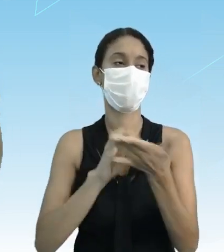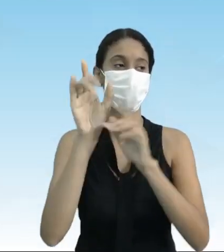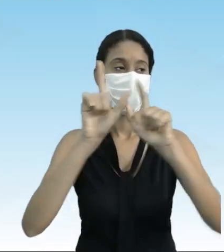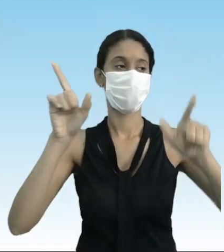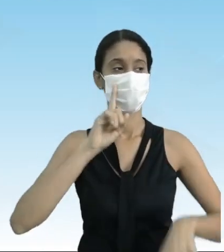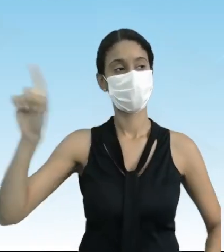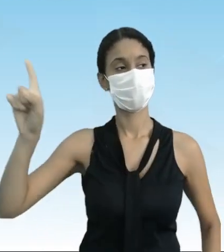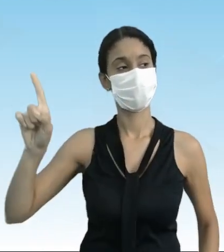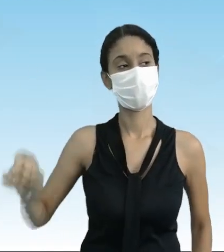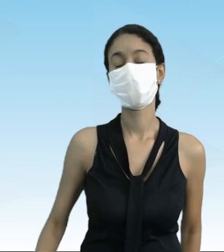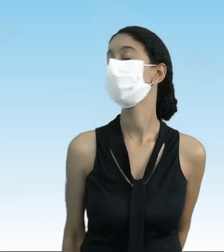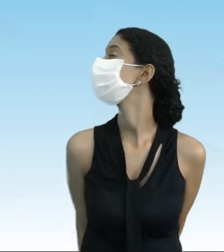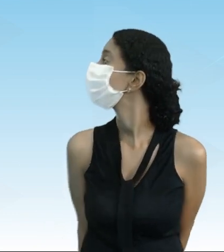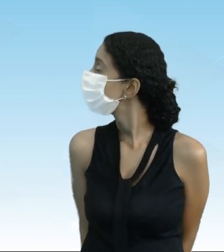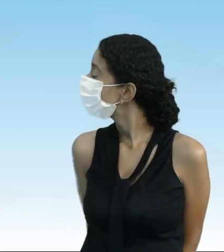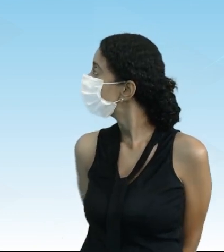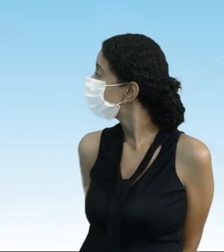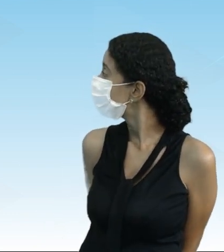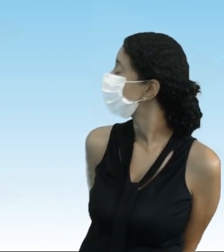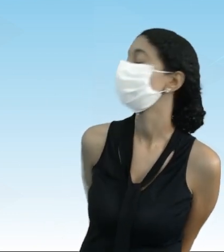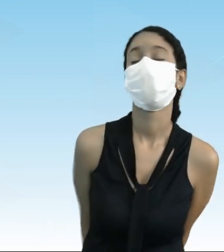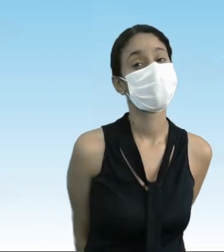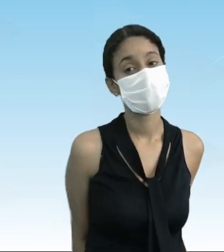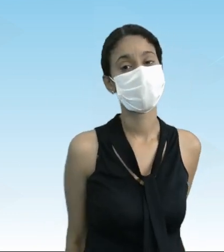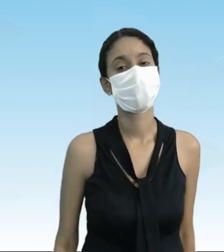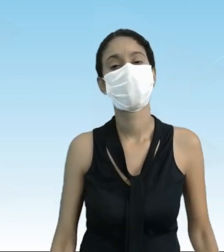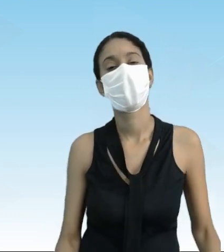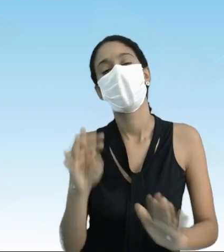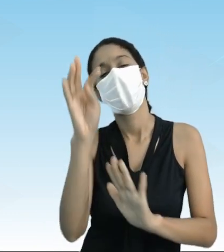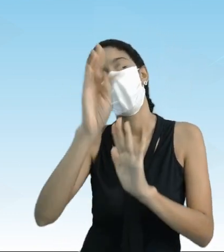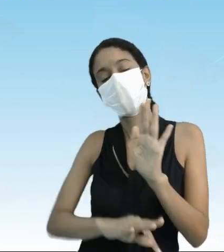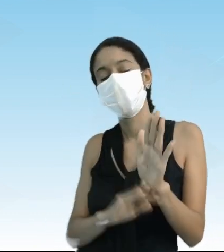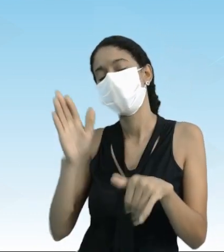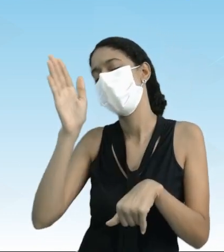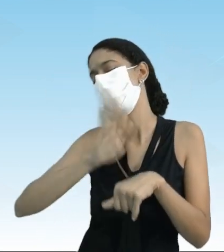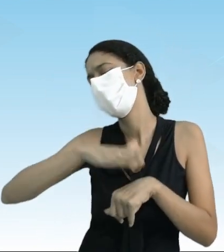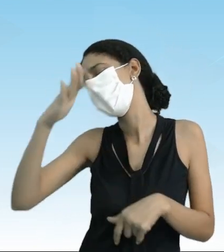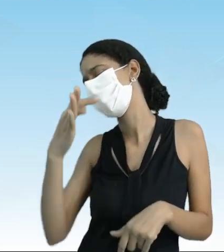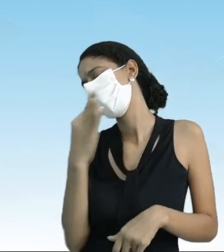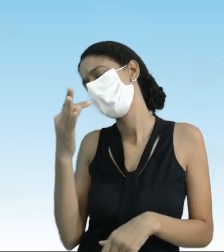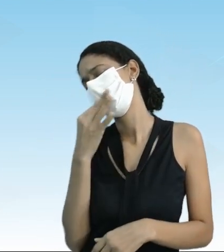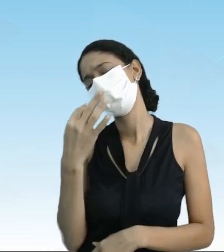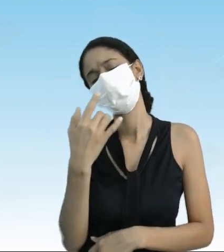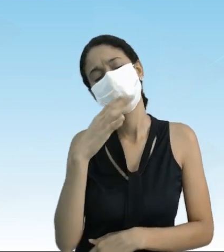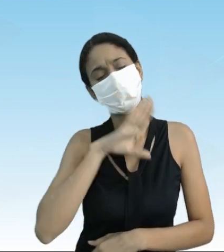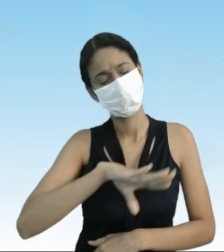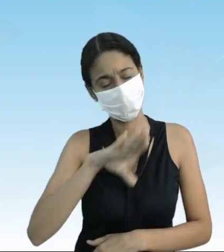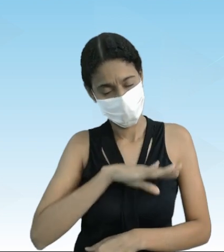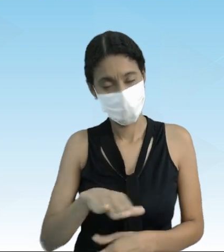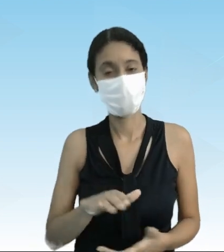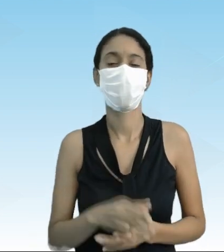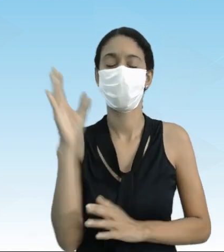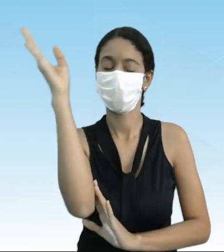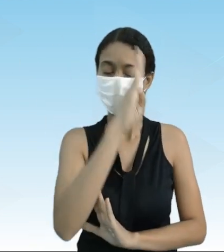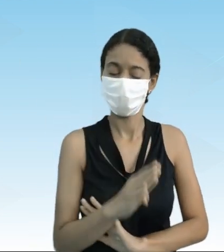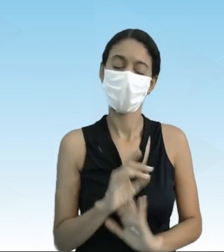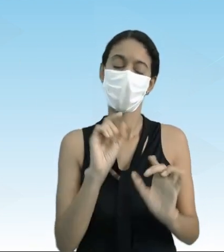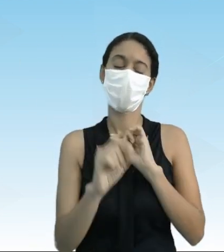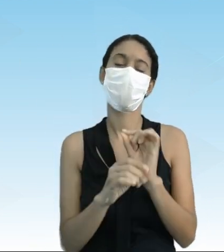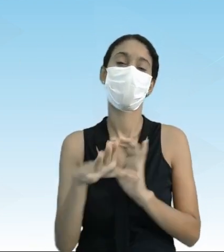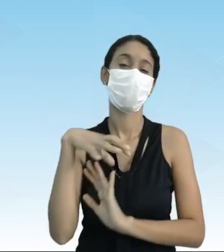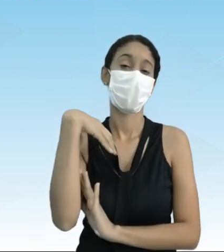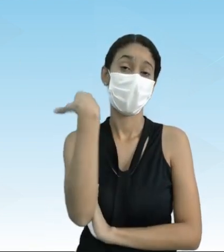normas. Lembrar que o professor vai organizar, juntamente com a direção da sua escola, o ponto a ser